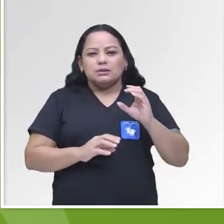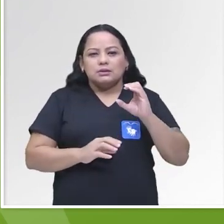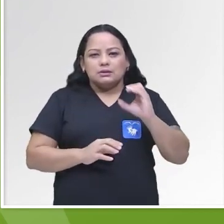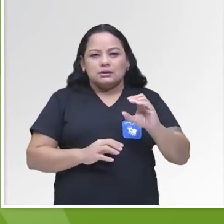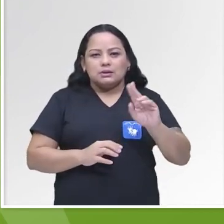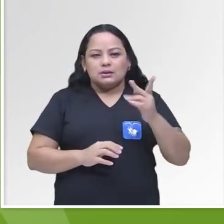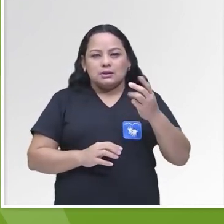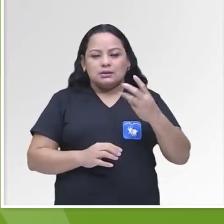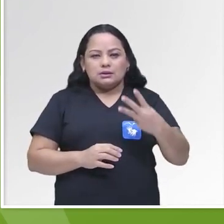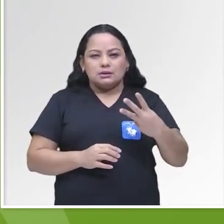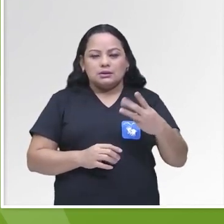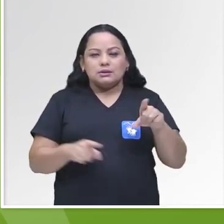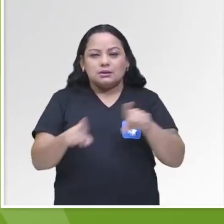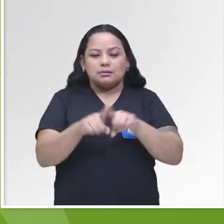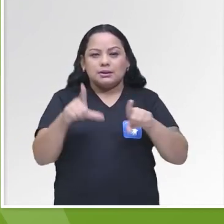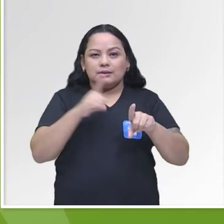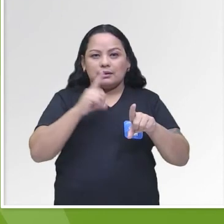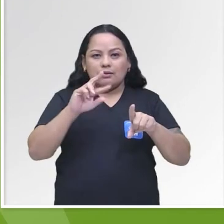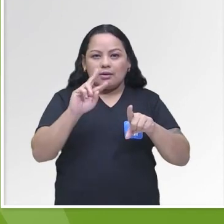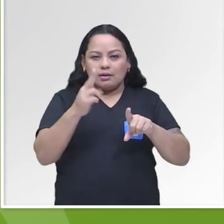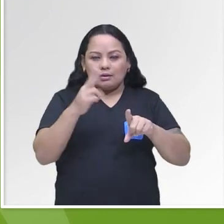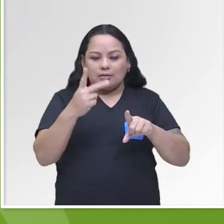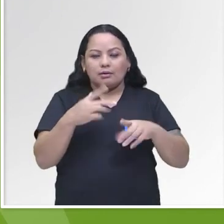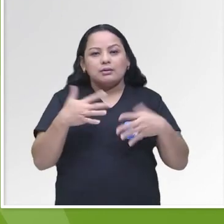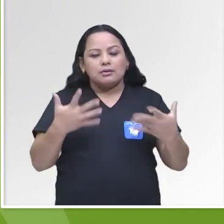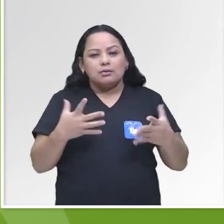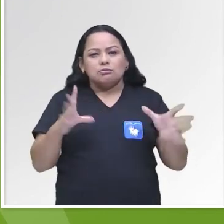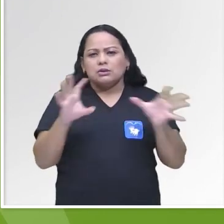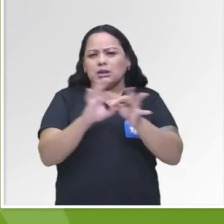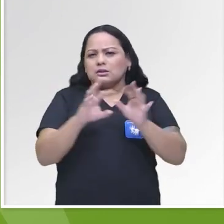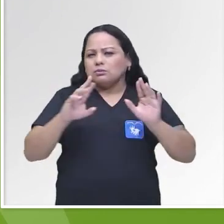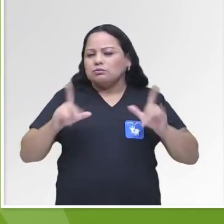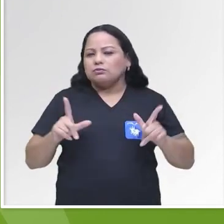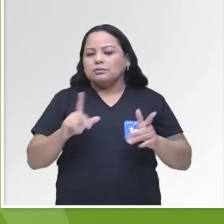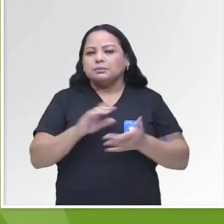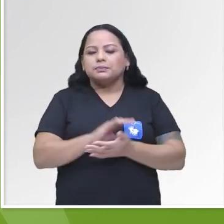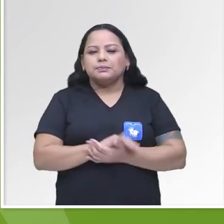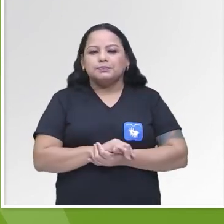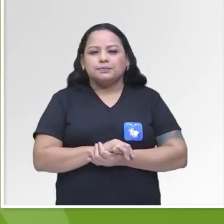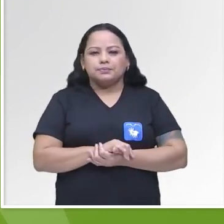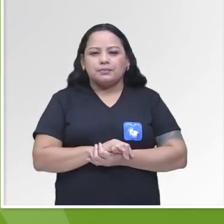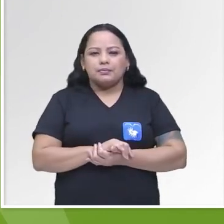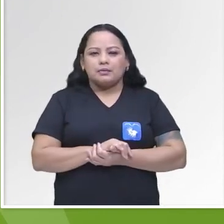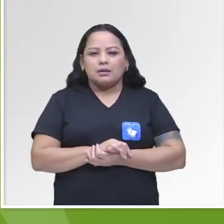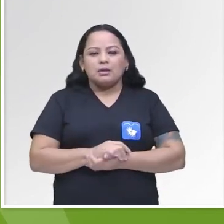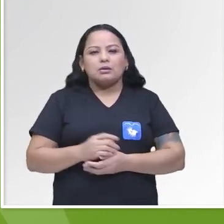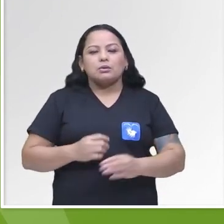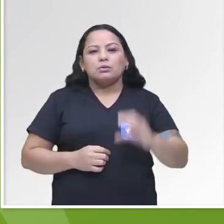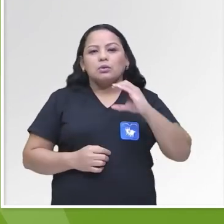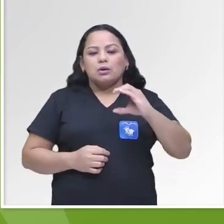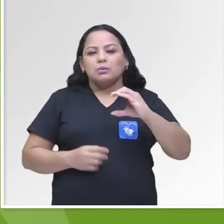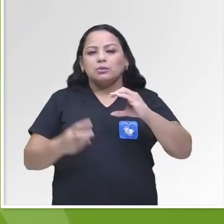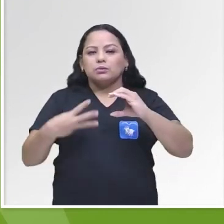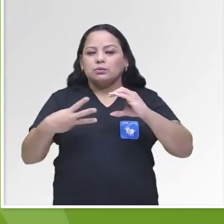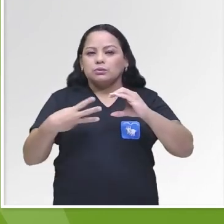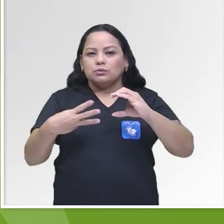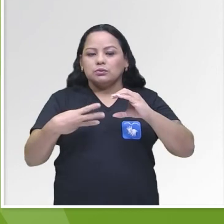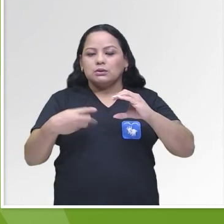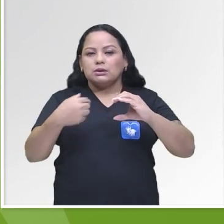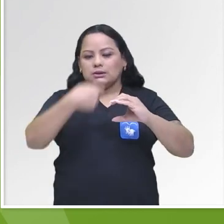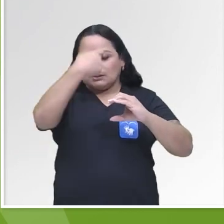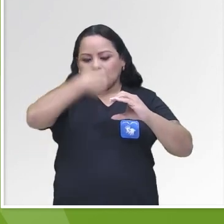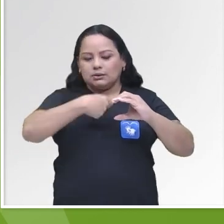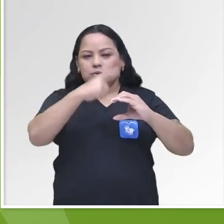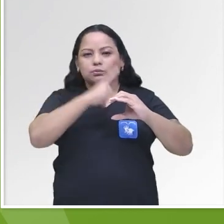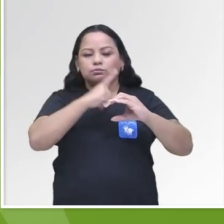CH3, e eu tenho o hidrogênio. Então, eu tenho ligantes diferentes. No carbono 3, eu tenho